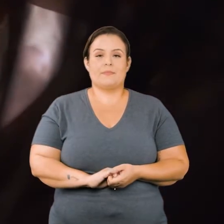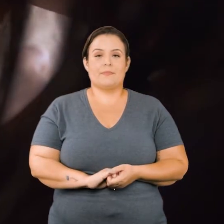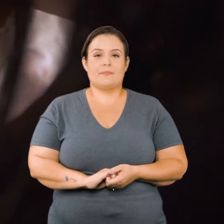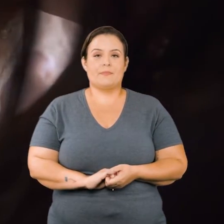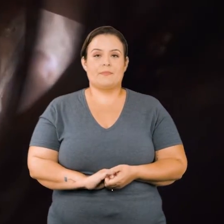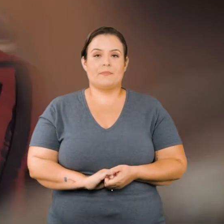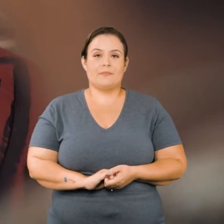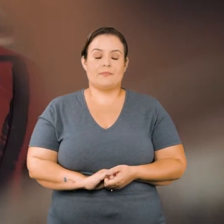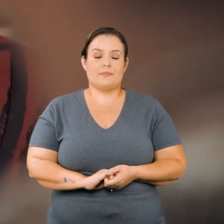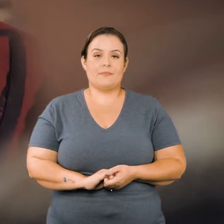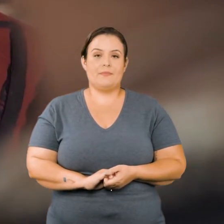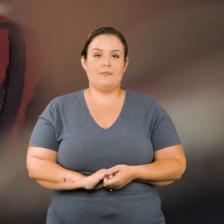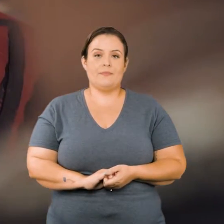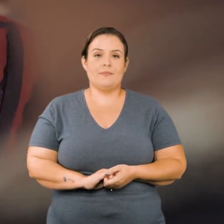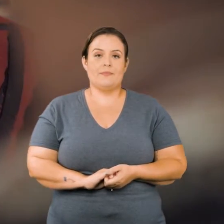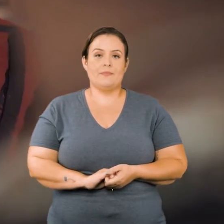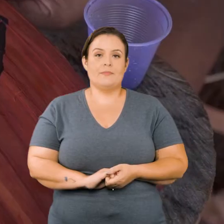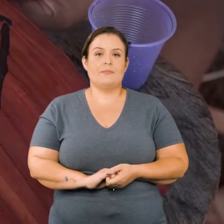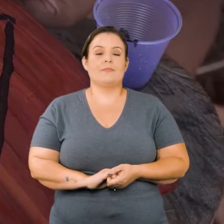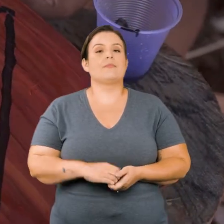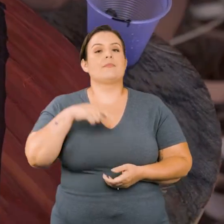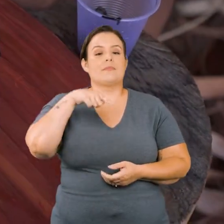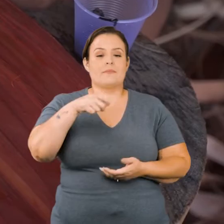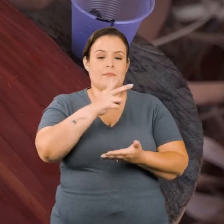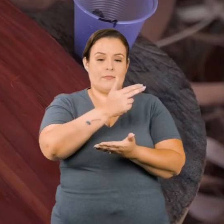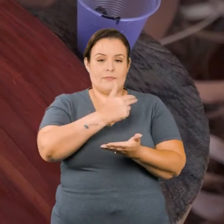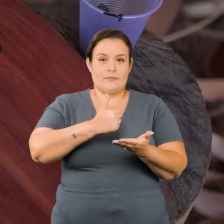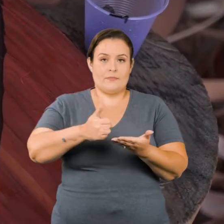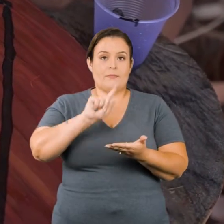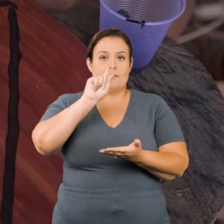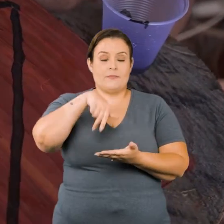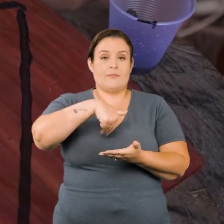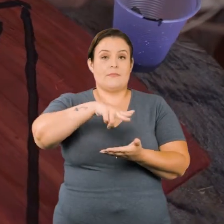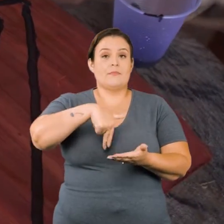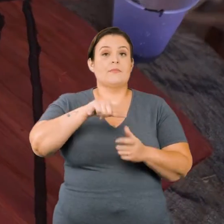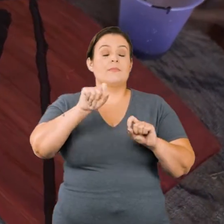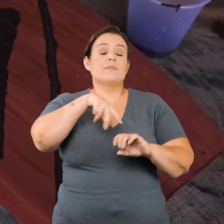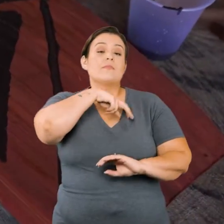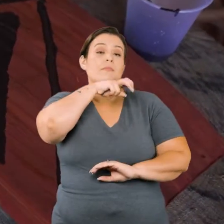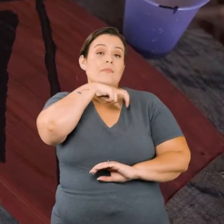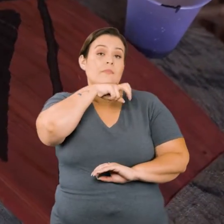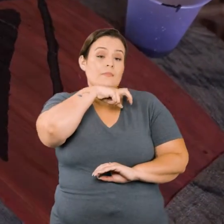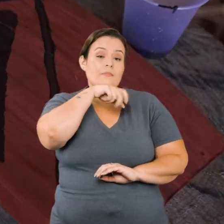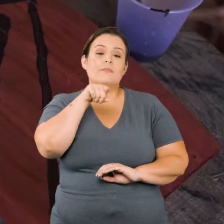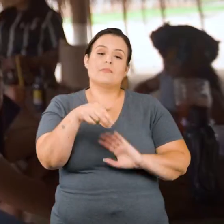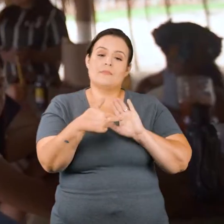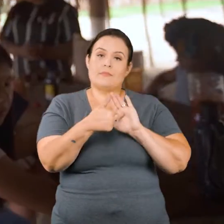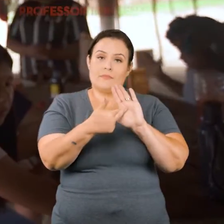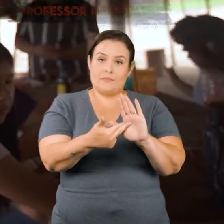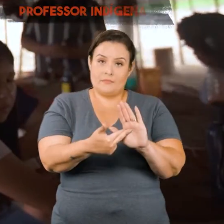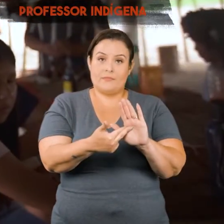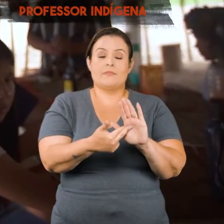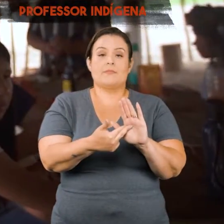e adornam as cintas com grafismos coloridos. Esse grafismo aqui, pintura da cobra.